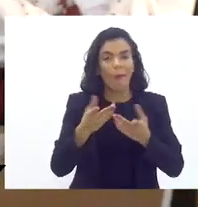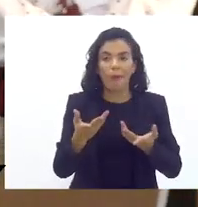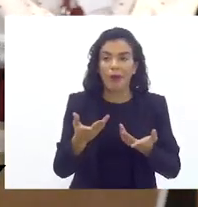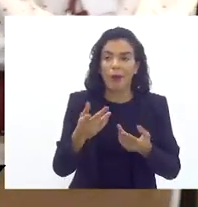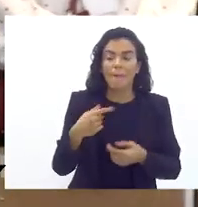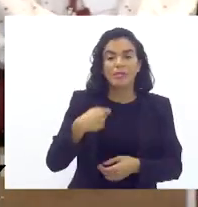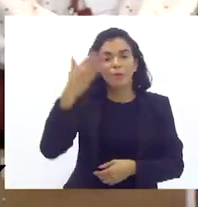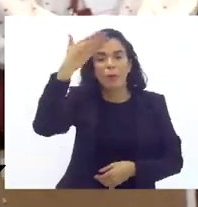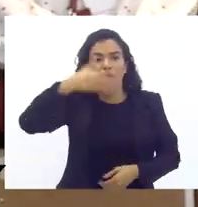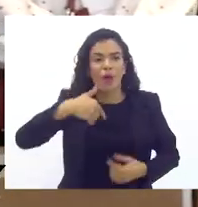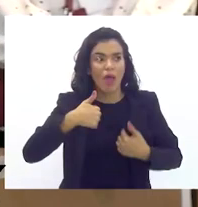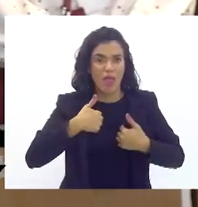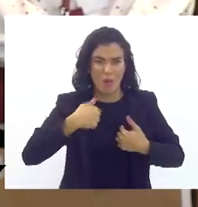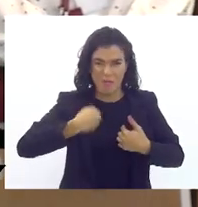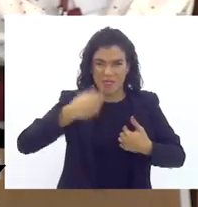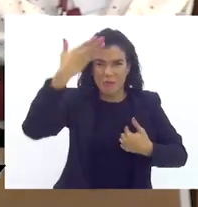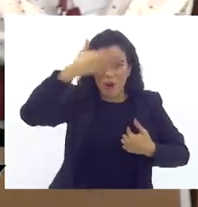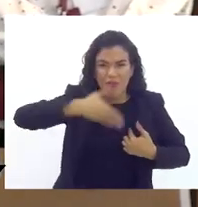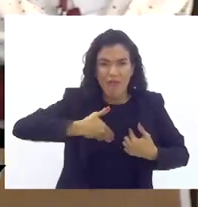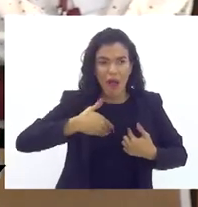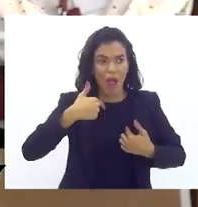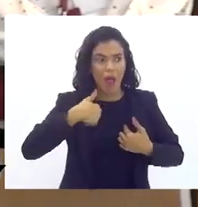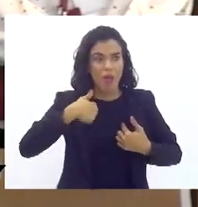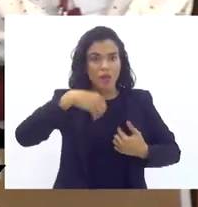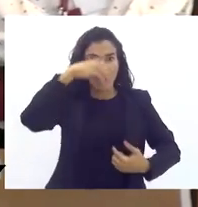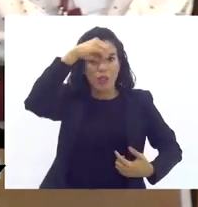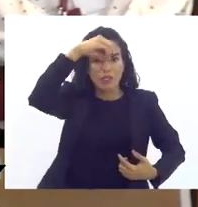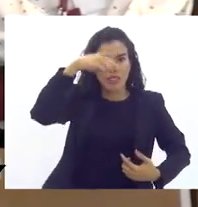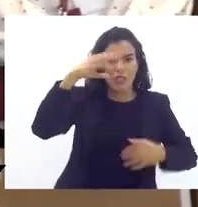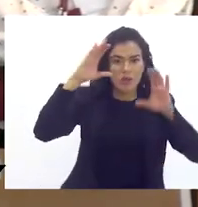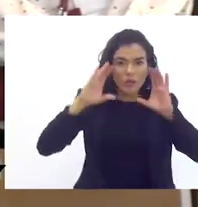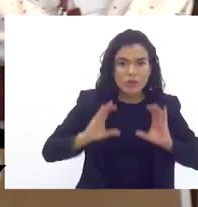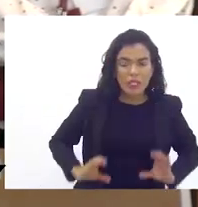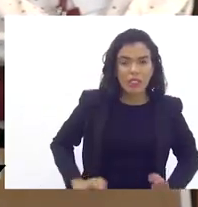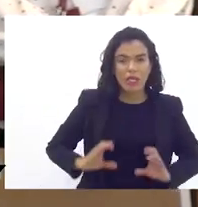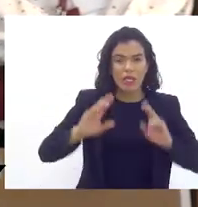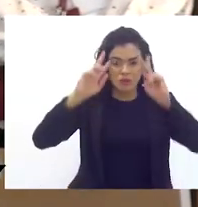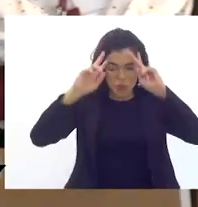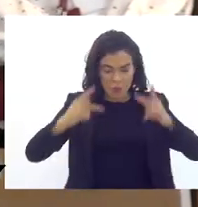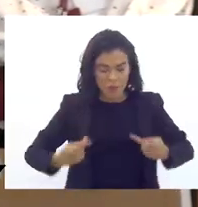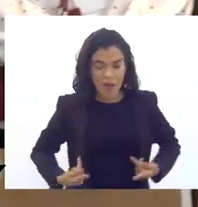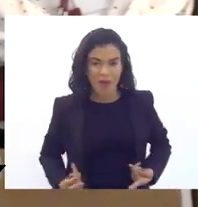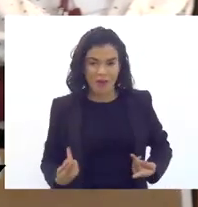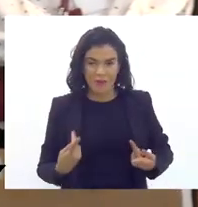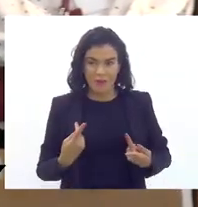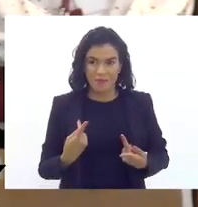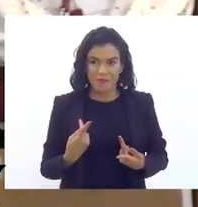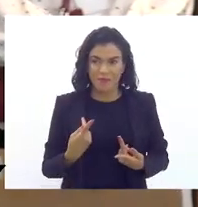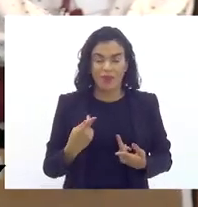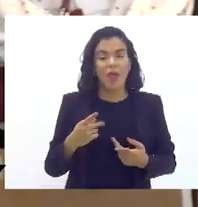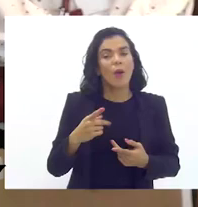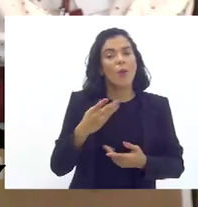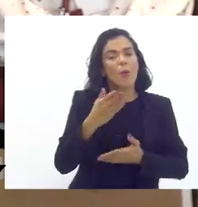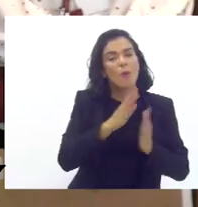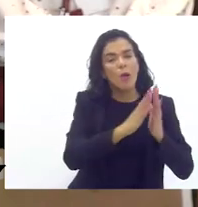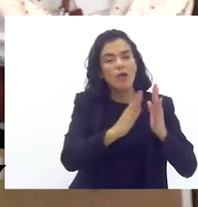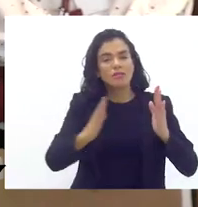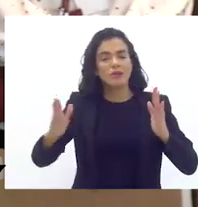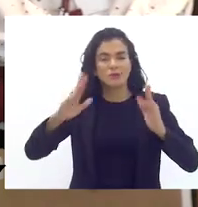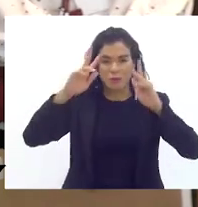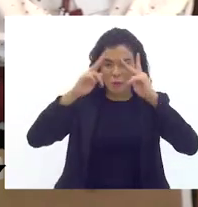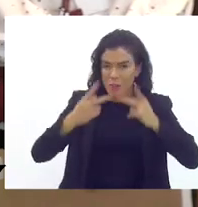momento ela tem que provar que ela existe e que ela é cidadã e que ela é um ser humano por excesso de humanização da pessoa preta